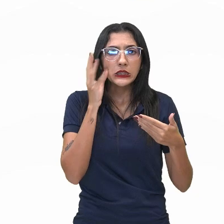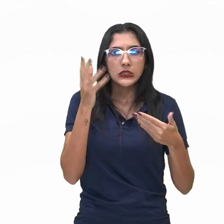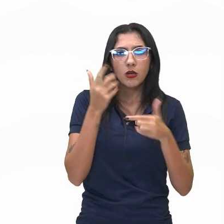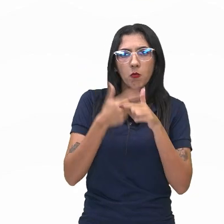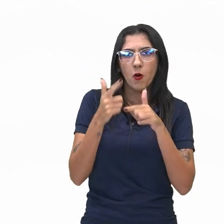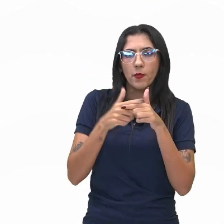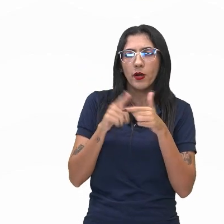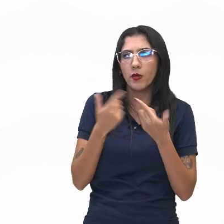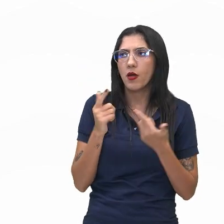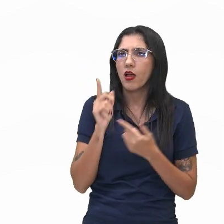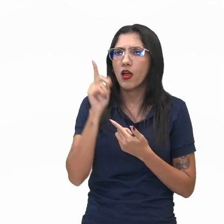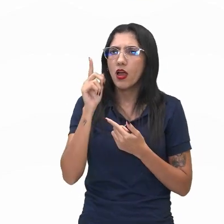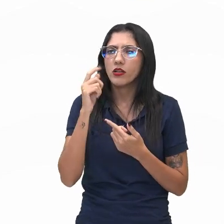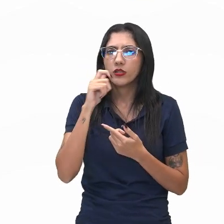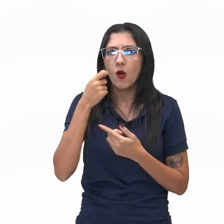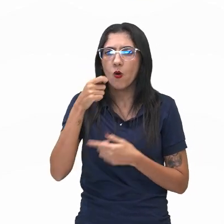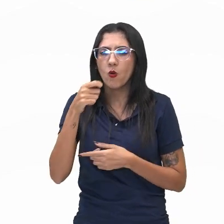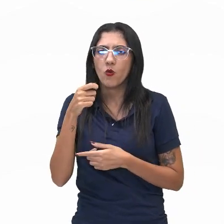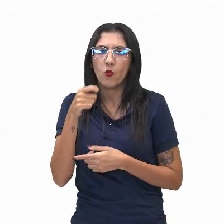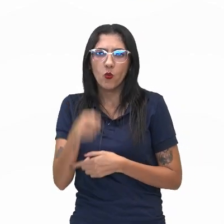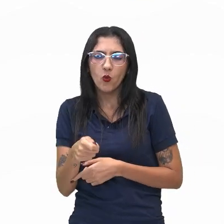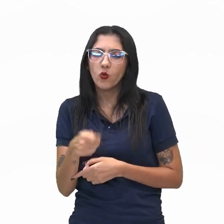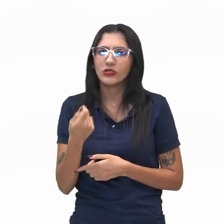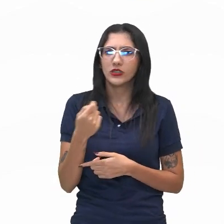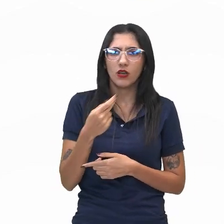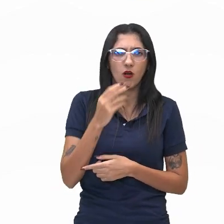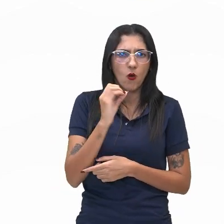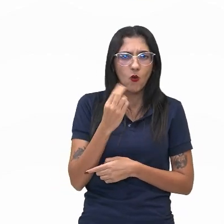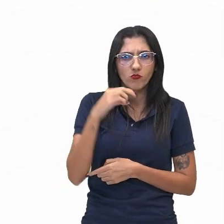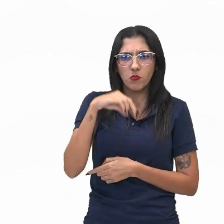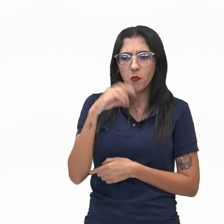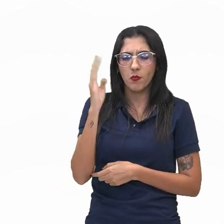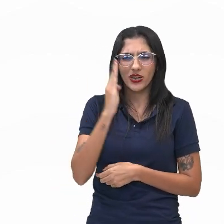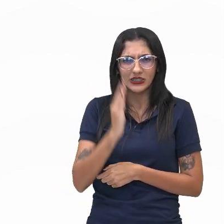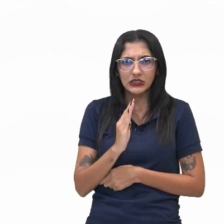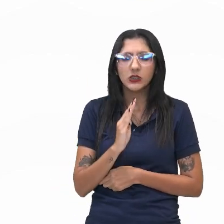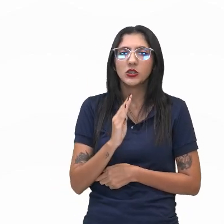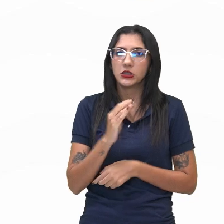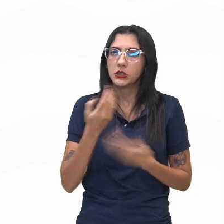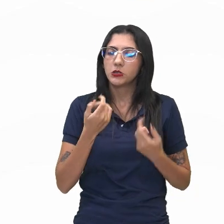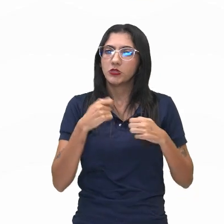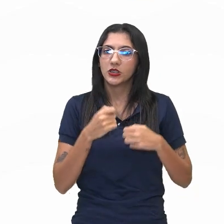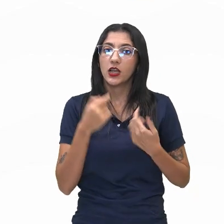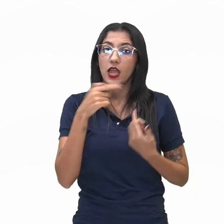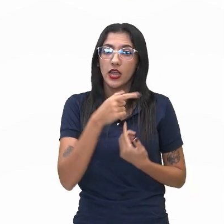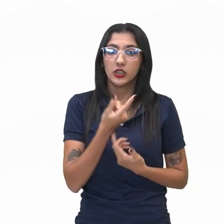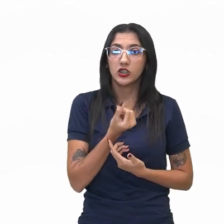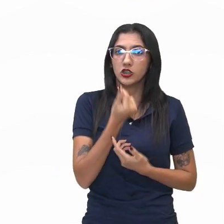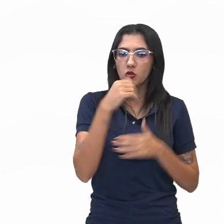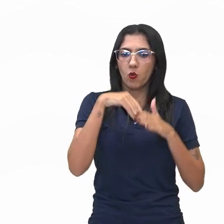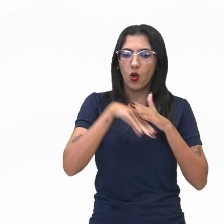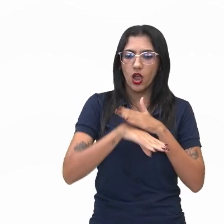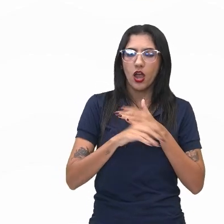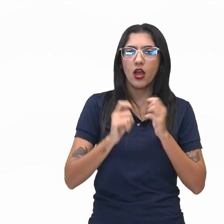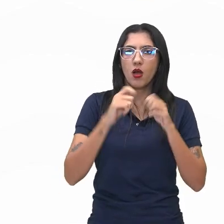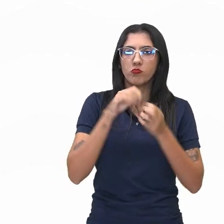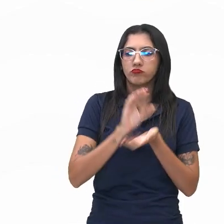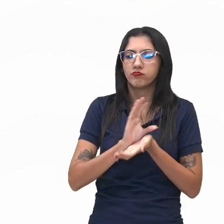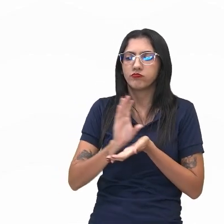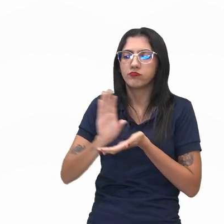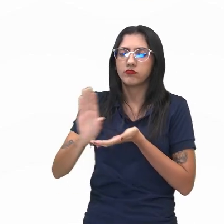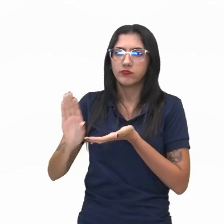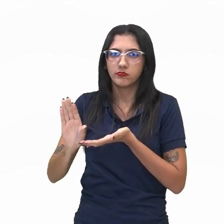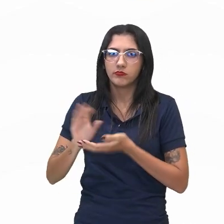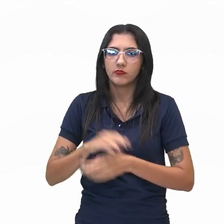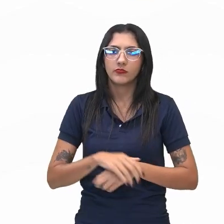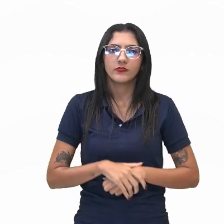na Rússia, no Brasil, que seja extremo, né? Então, esses 100 bilhões de dólares acaba ajudando esses